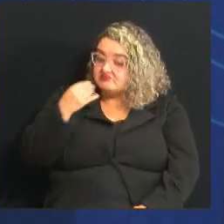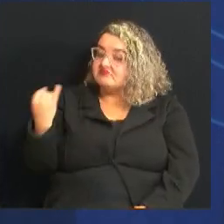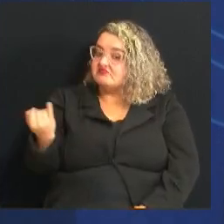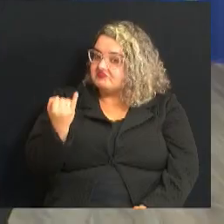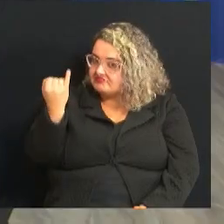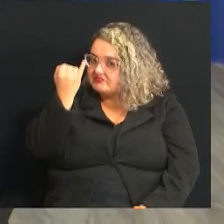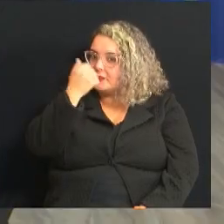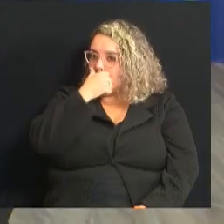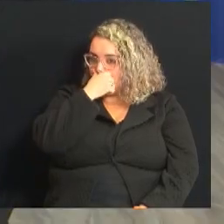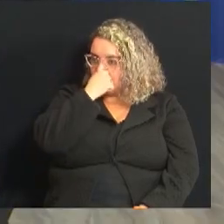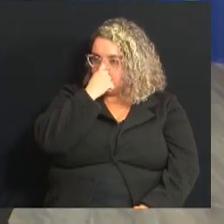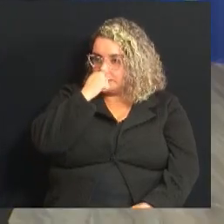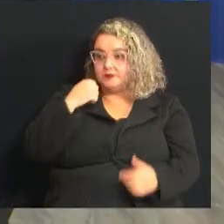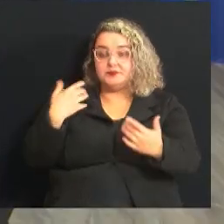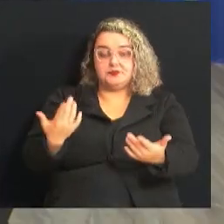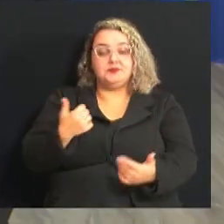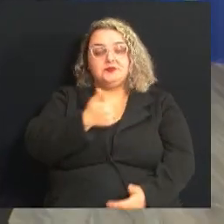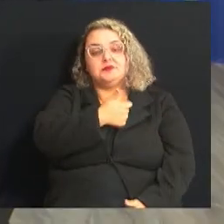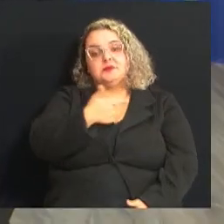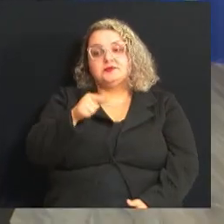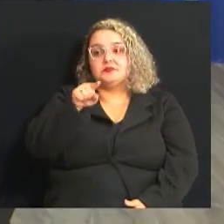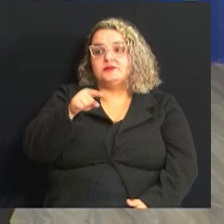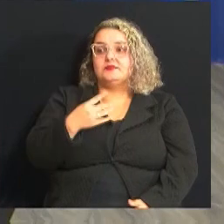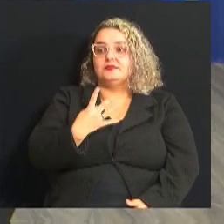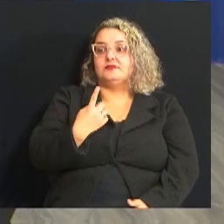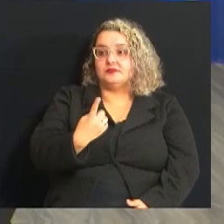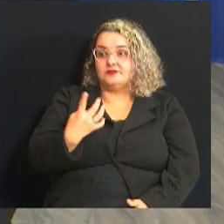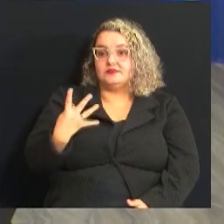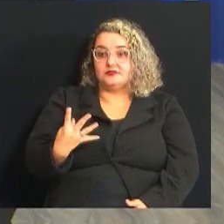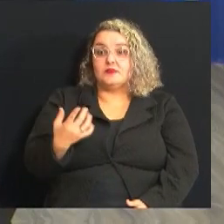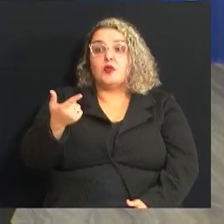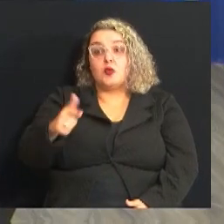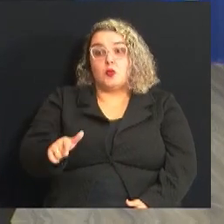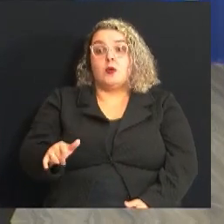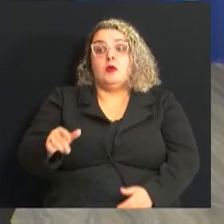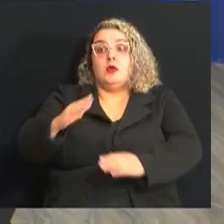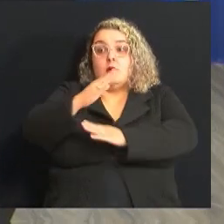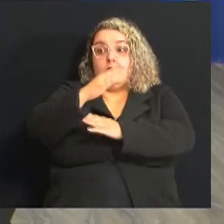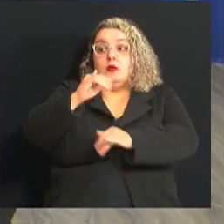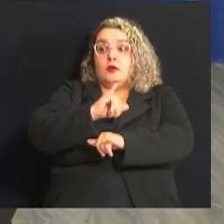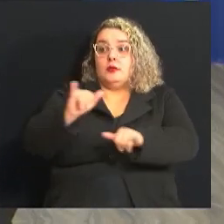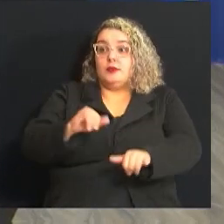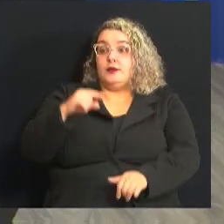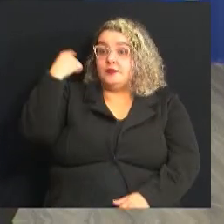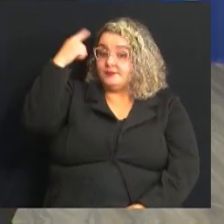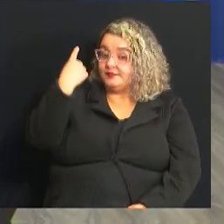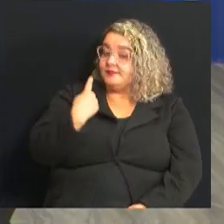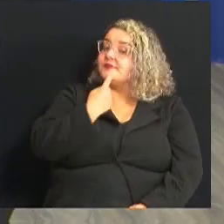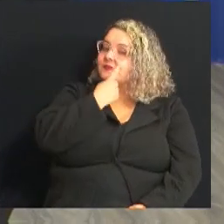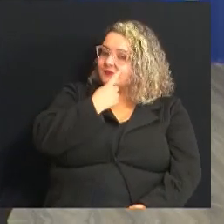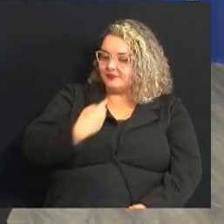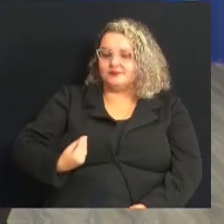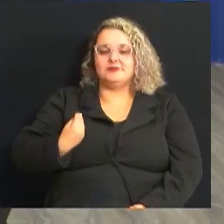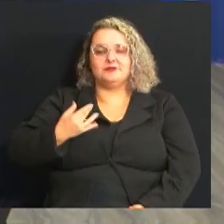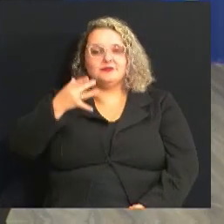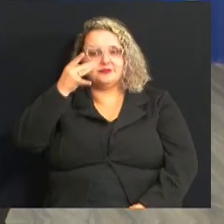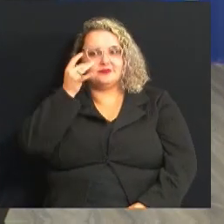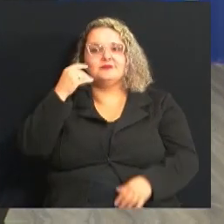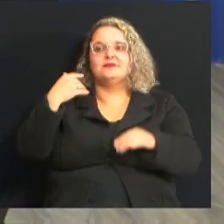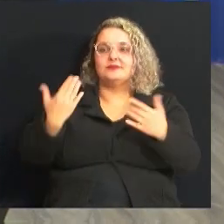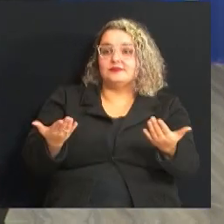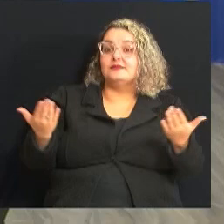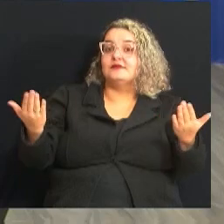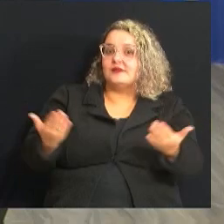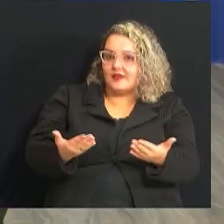hein? Bom, 12h14, a gente segue aqui com o nosso Câmara Notícia. A Mirna Abreu já está aqui nos nossos estúdios, então agora é hora